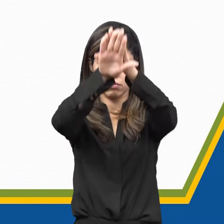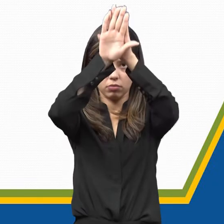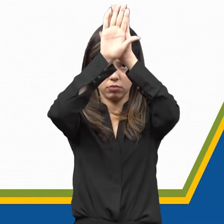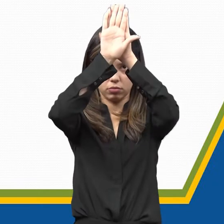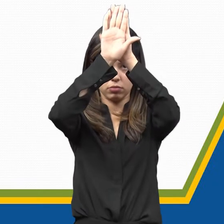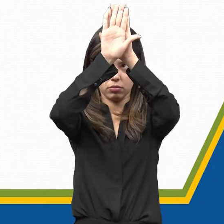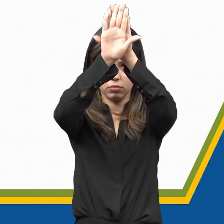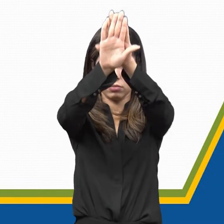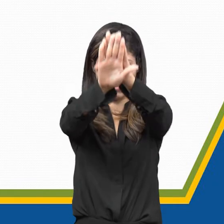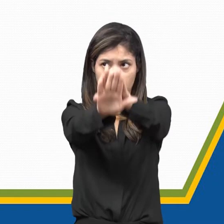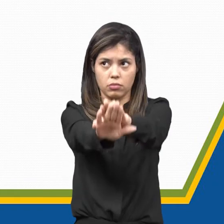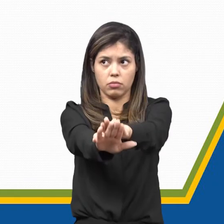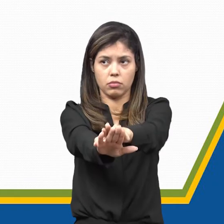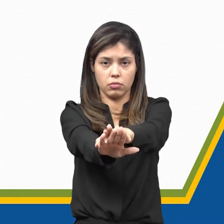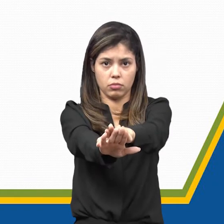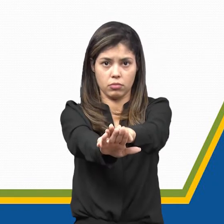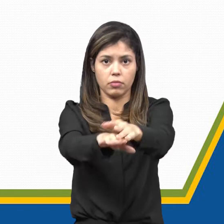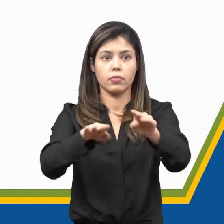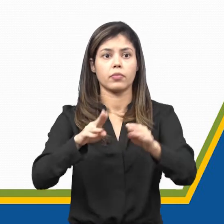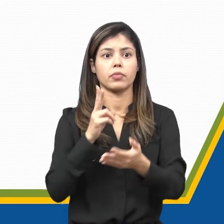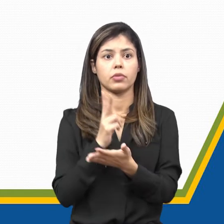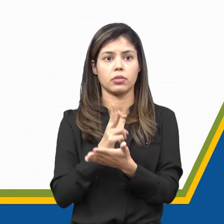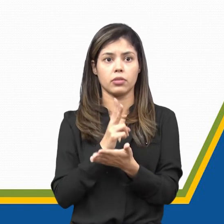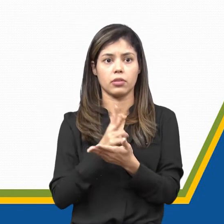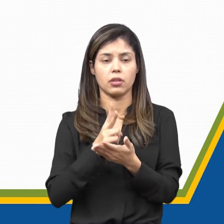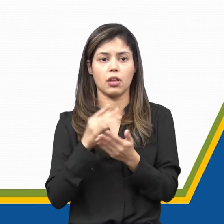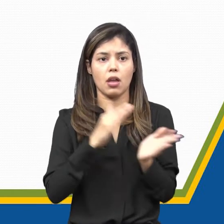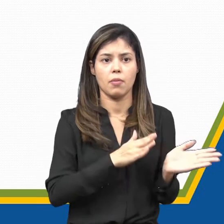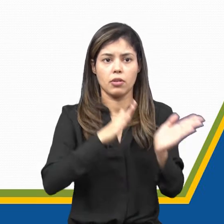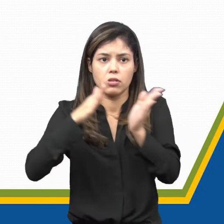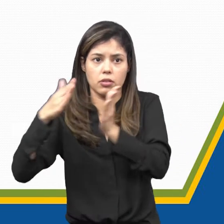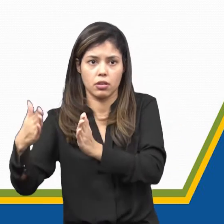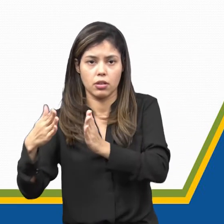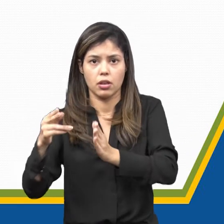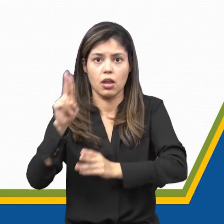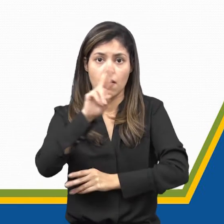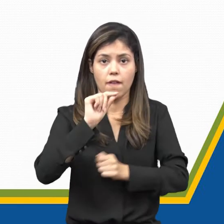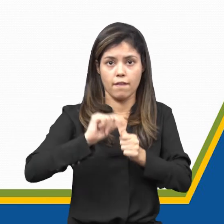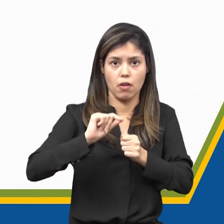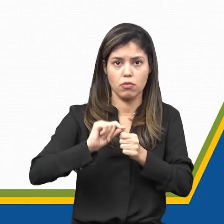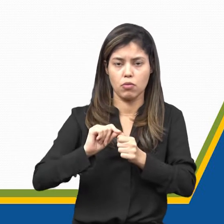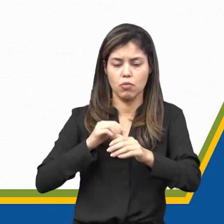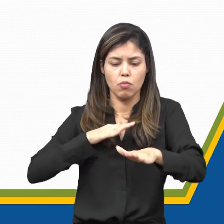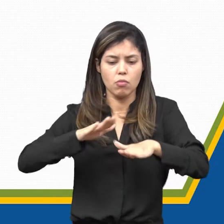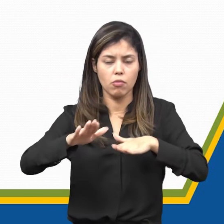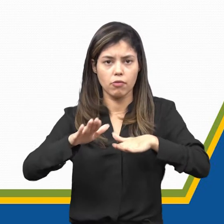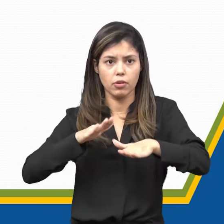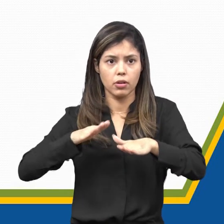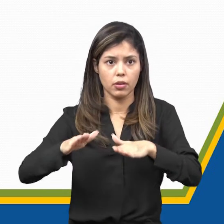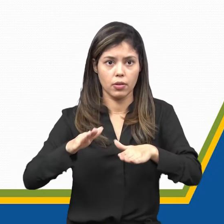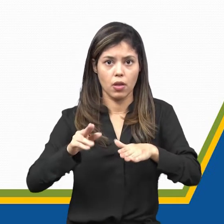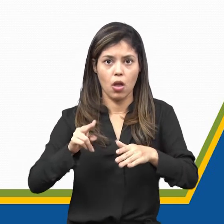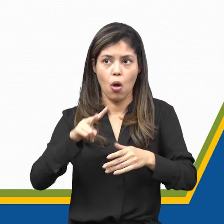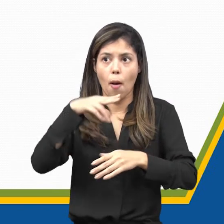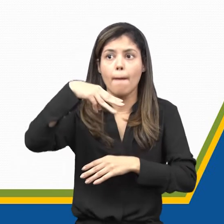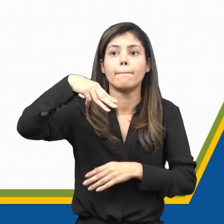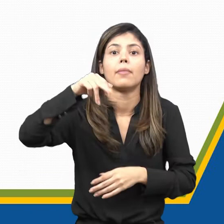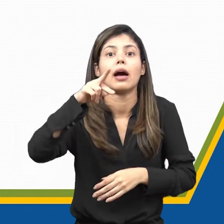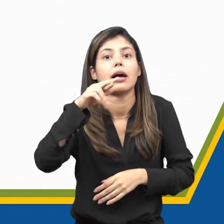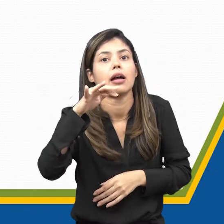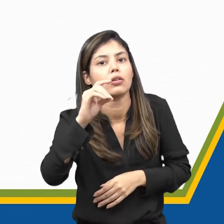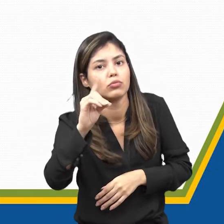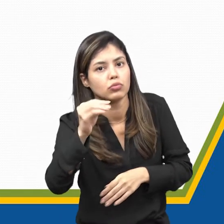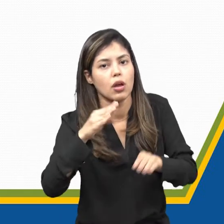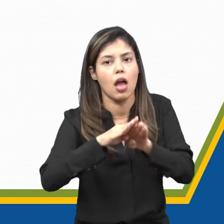cabeça, erguido. Tá? A partir dali, ele faz um movimento e empurra um marcador que está em cima